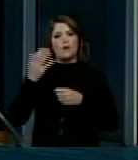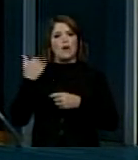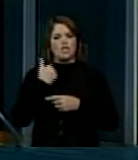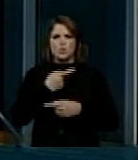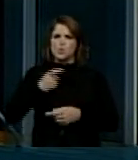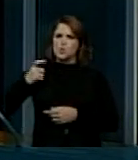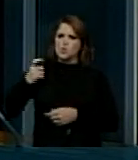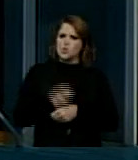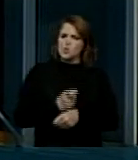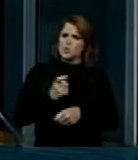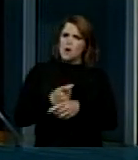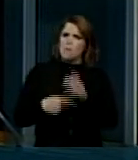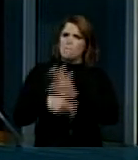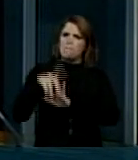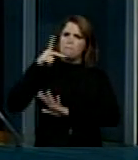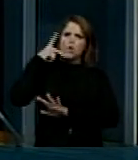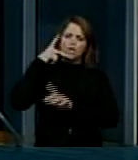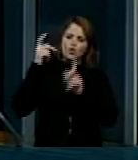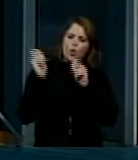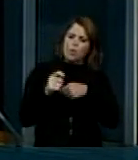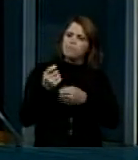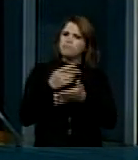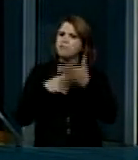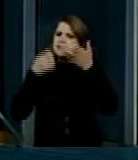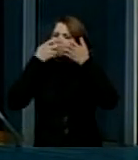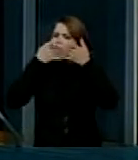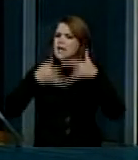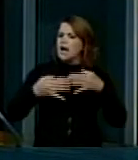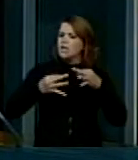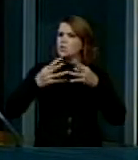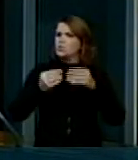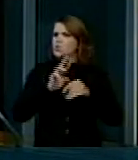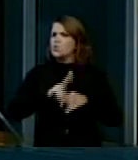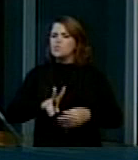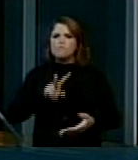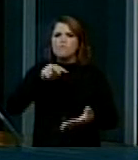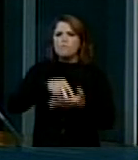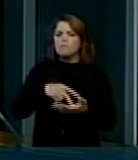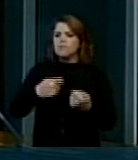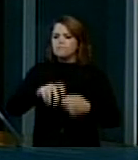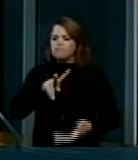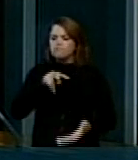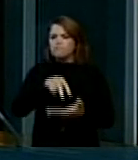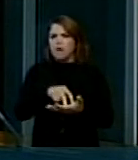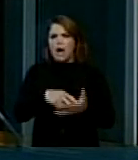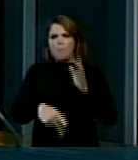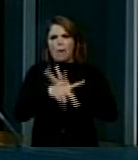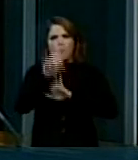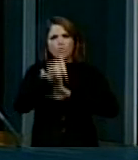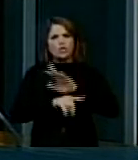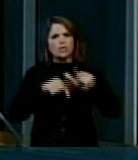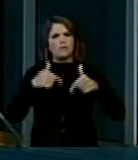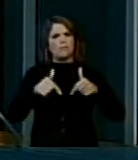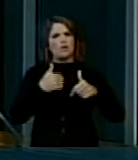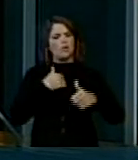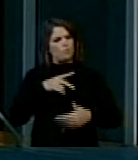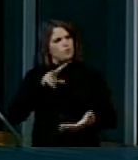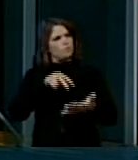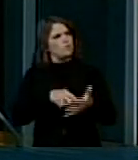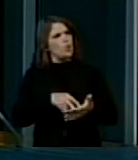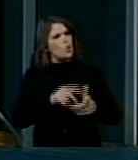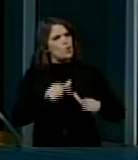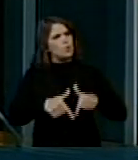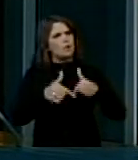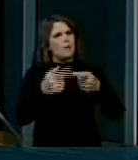duro na política, na condução, na capacidade de argumentação, não arredar pé de jeito nenhum daquilo que é direito do trabalhador,